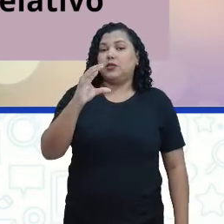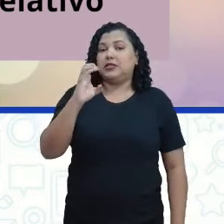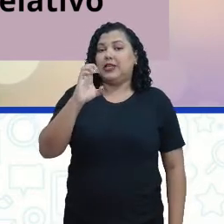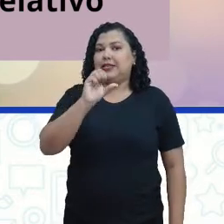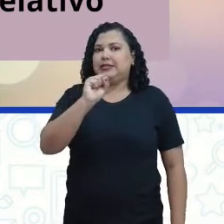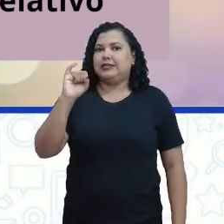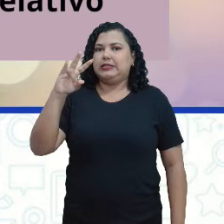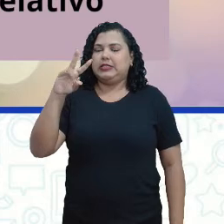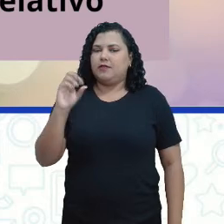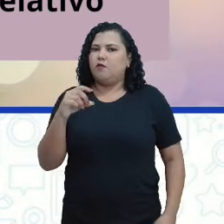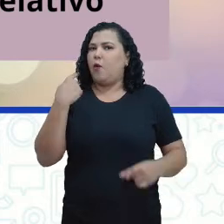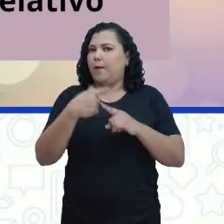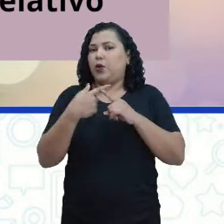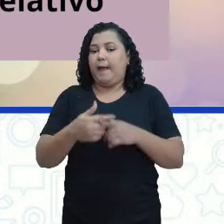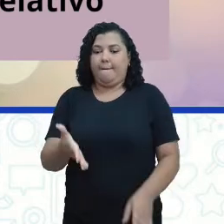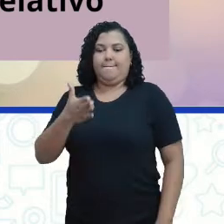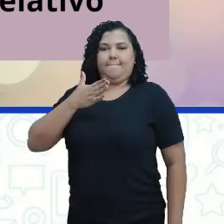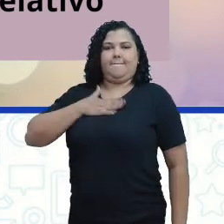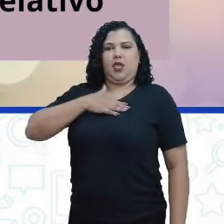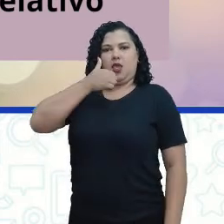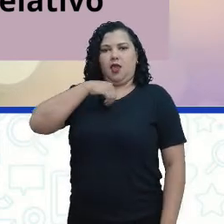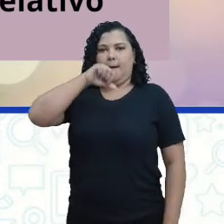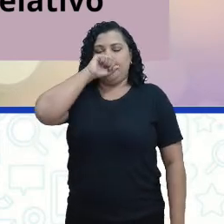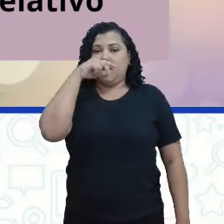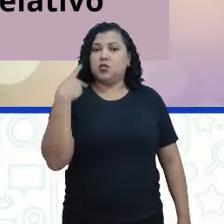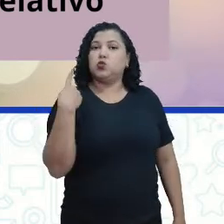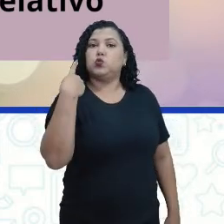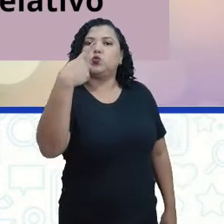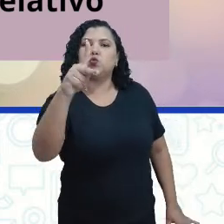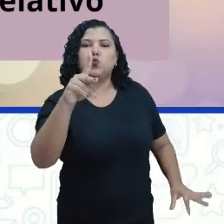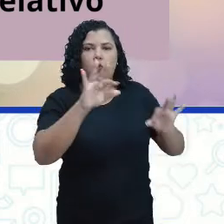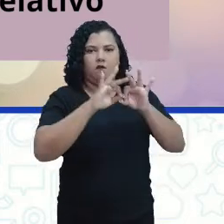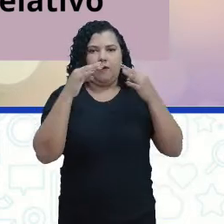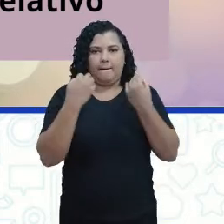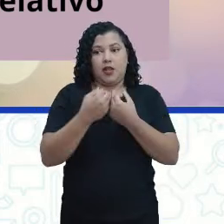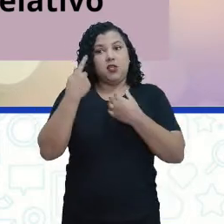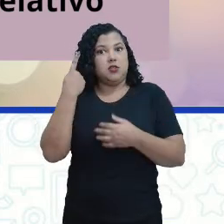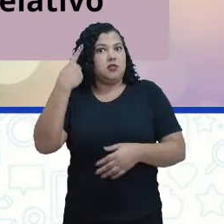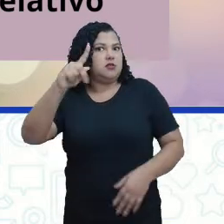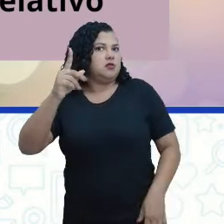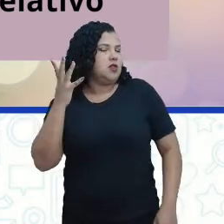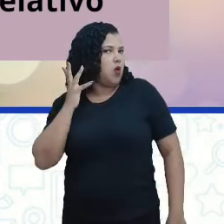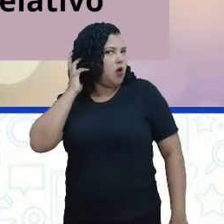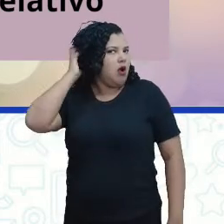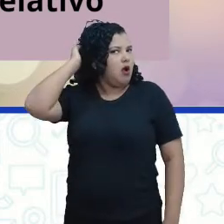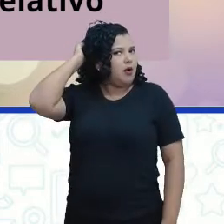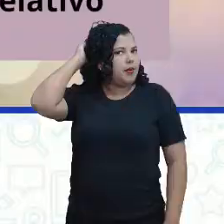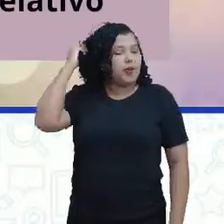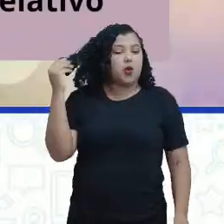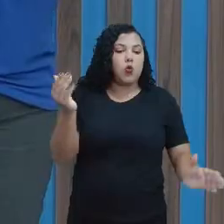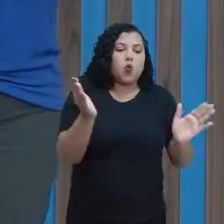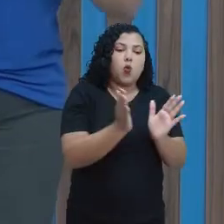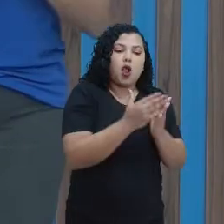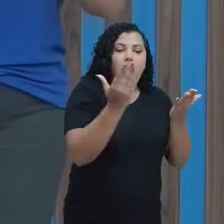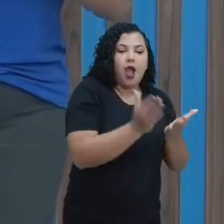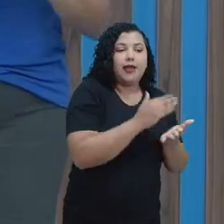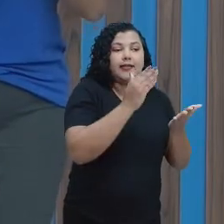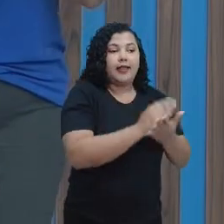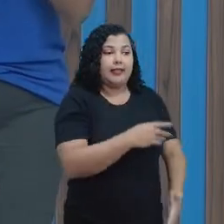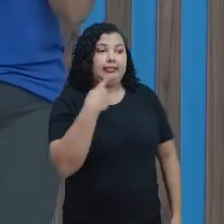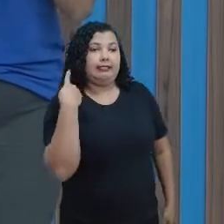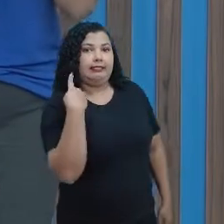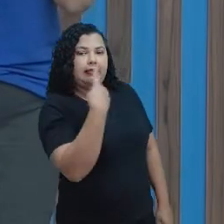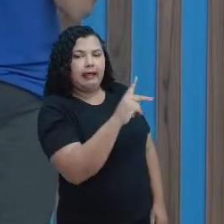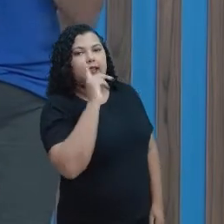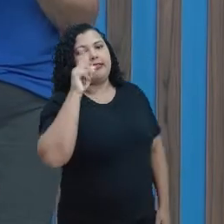indica posse. Minha mãe, sua família, teu cabelo, o caderno dele. Então, a gente tem o quê?